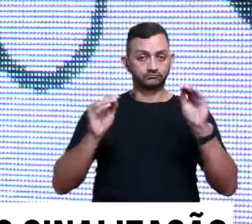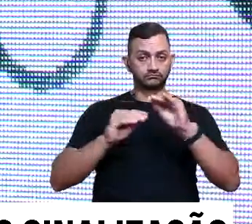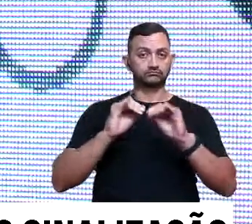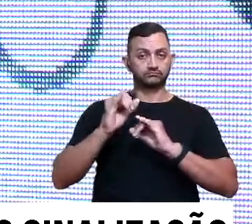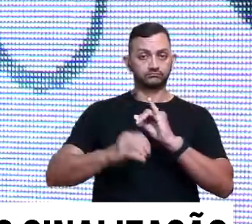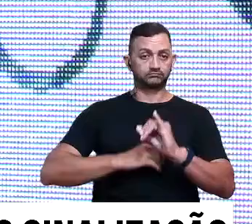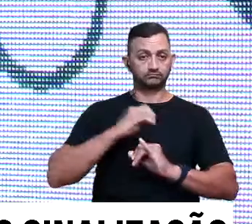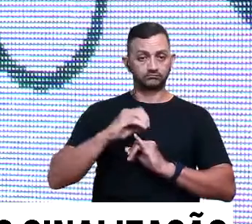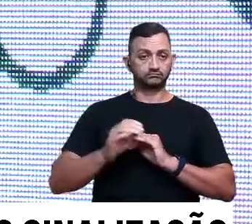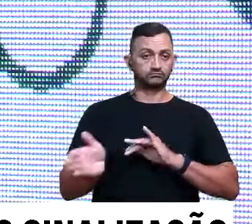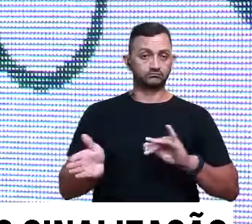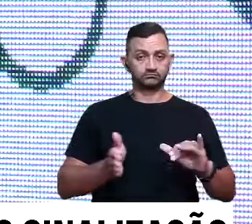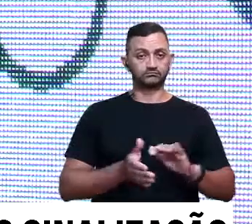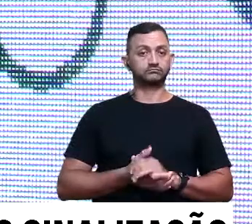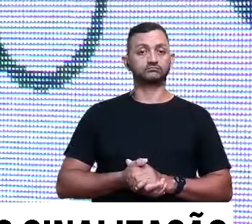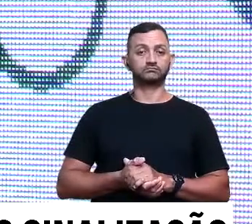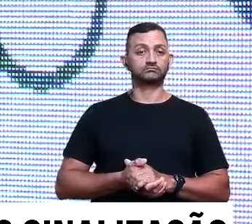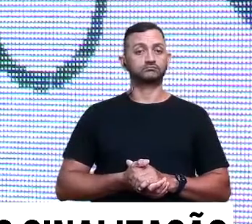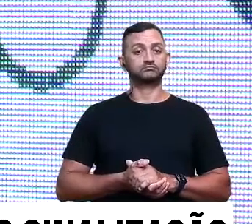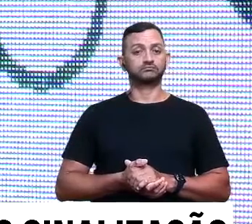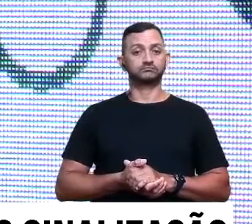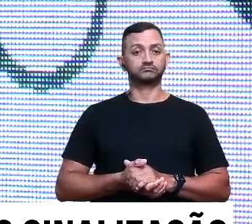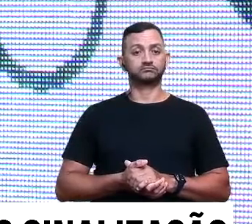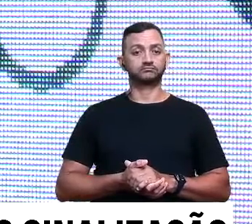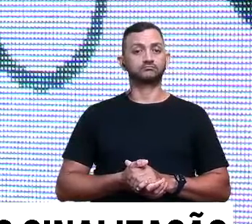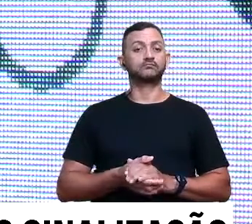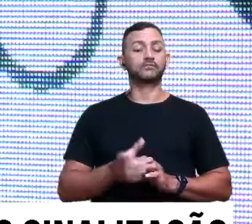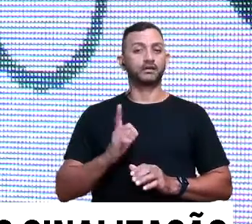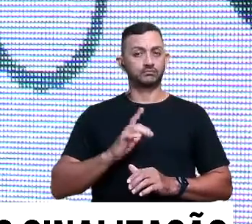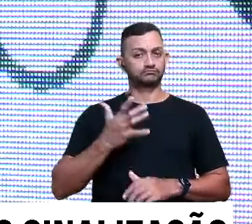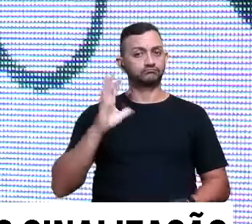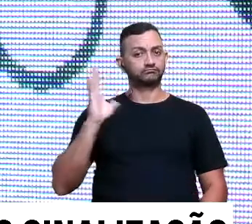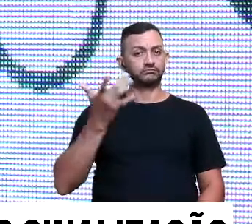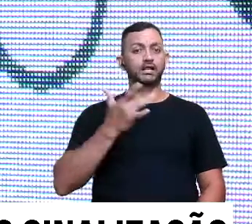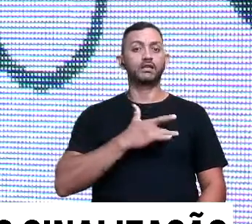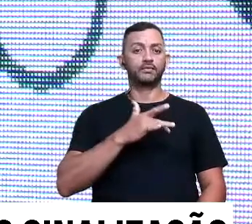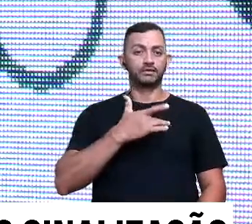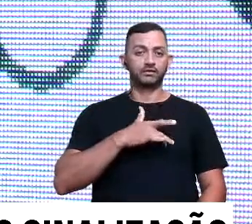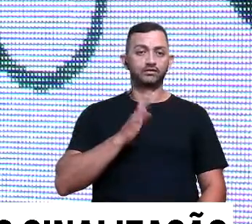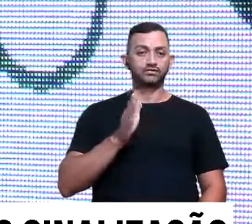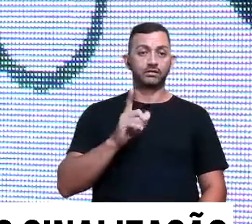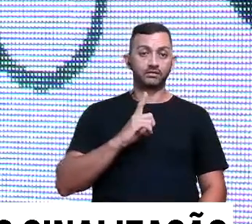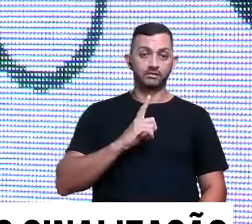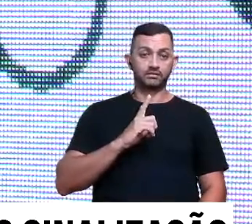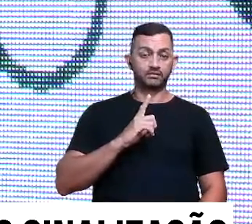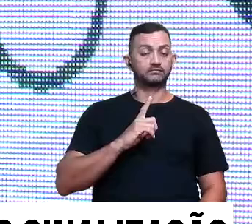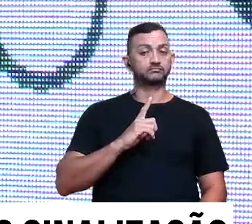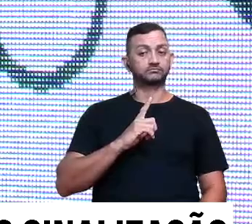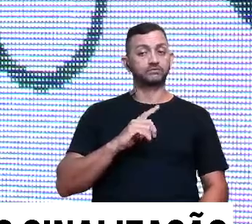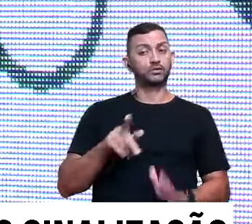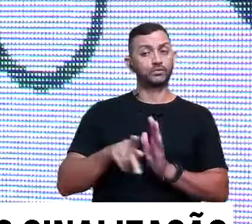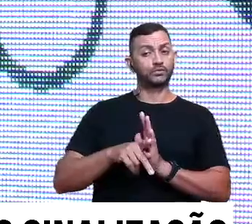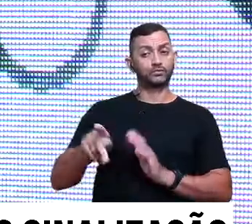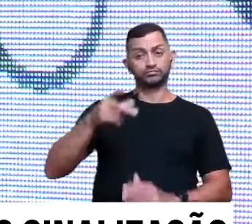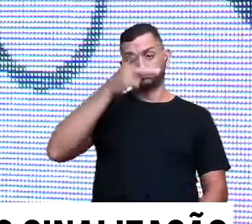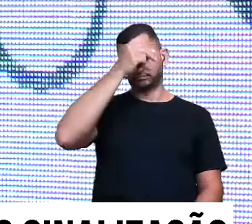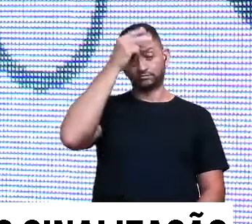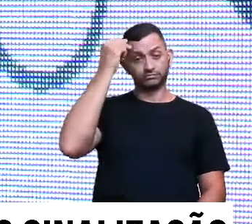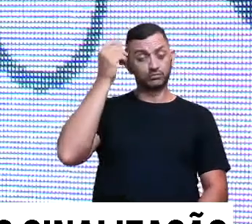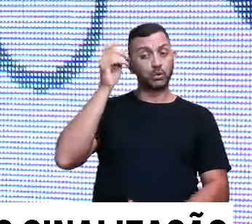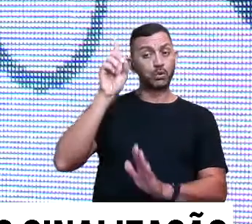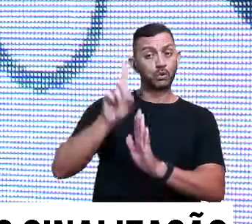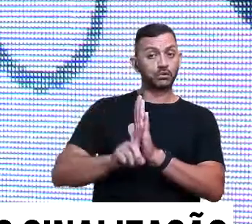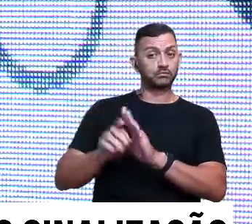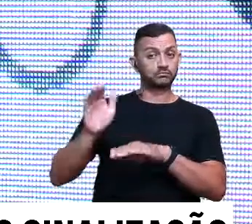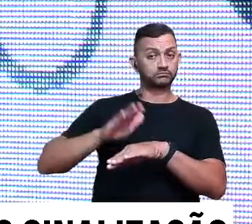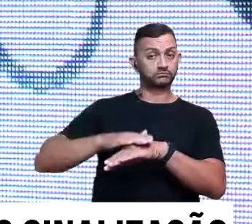colocar aqui também no Imperatriz Online. É realmente uma situação muito lamentável, complicada, já que isso é do poder público, é